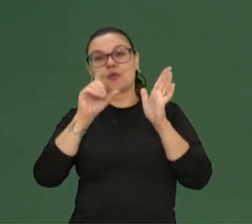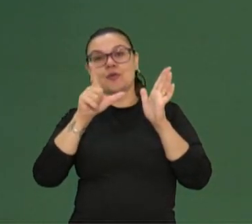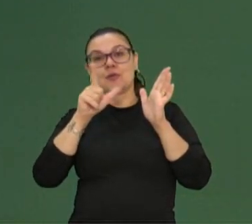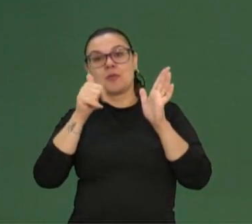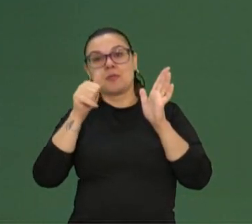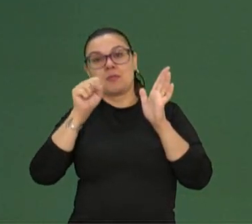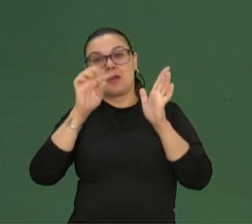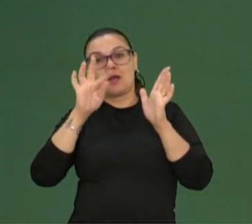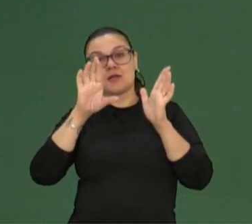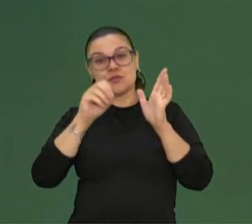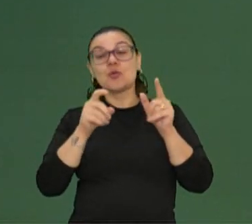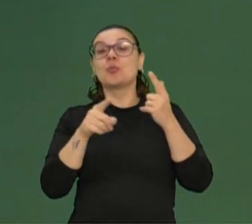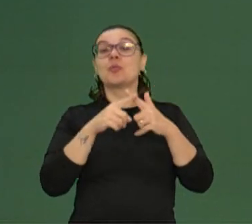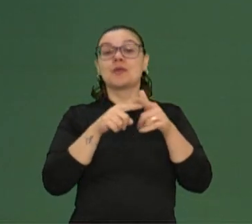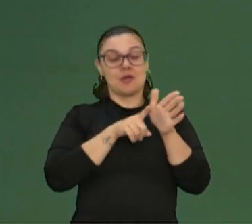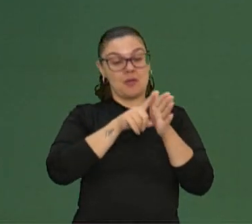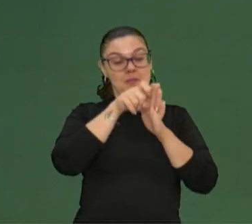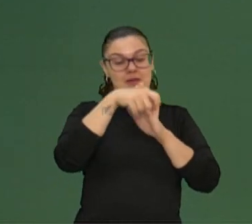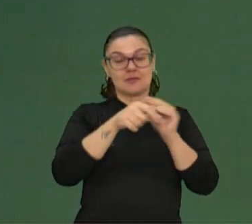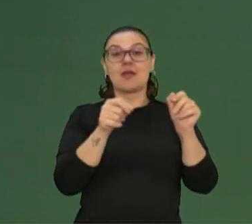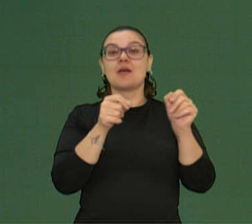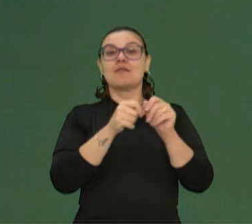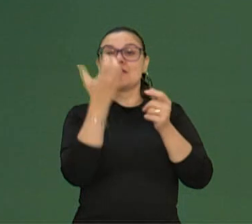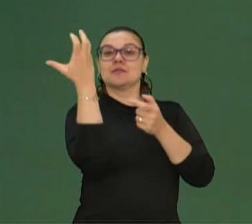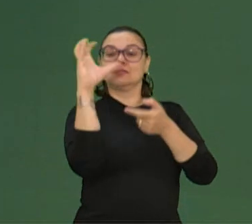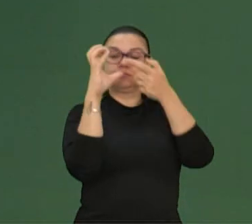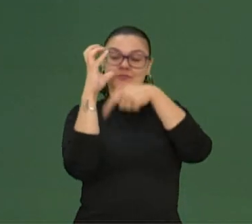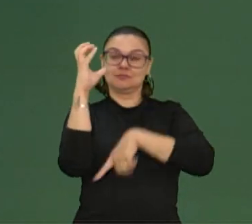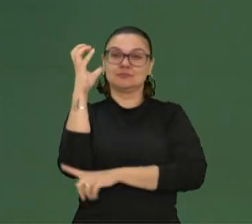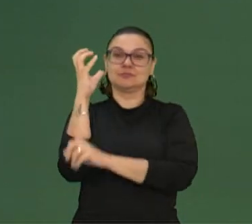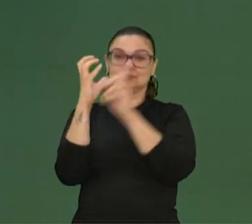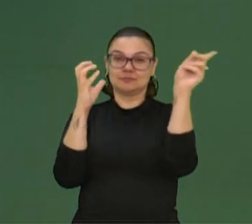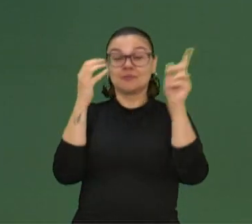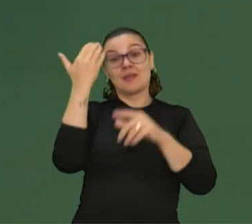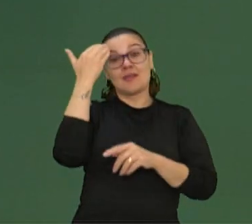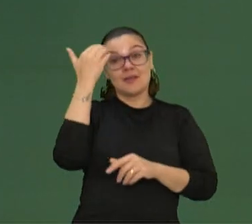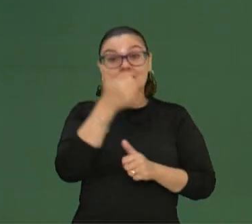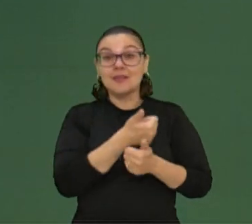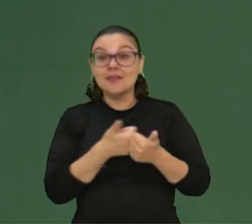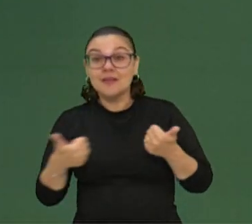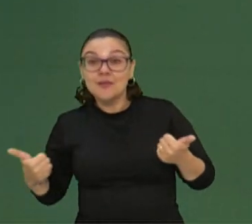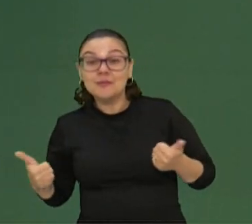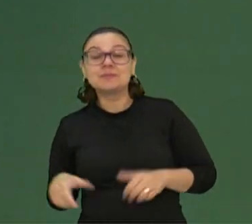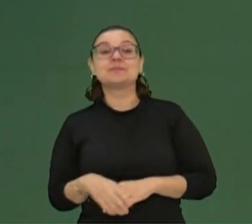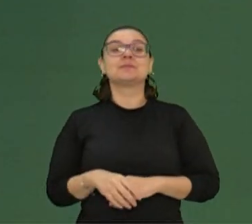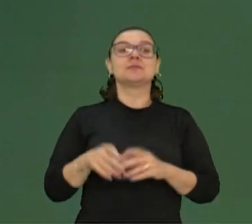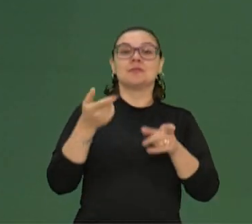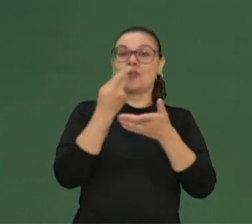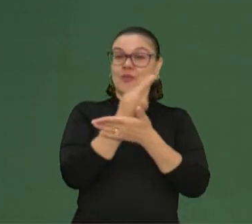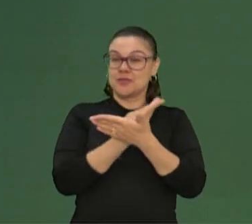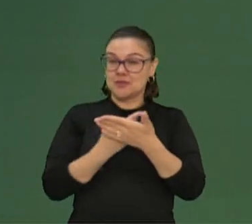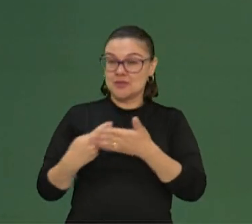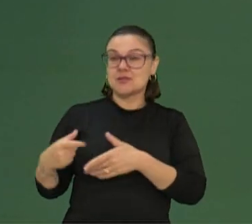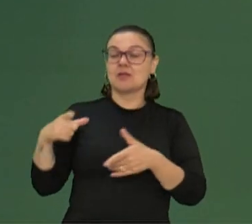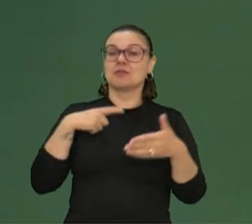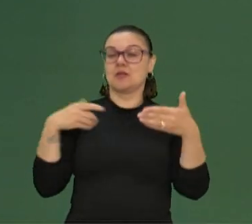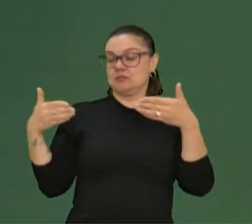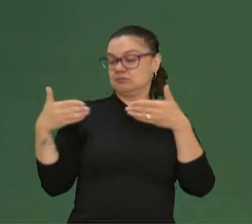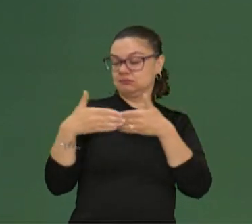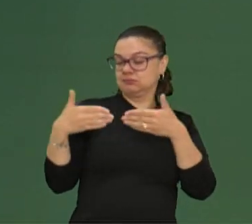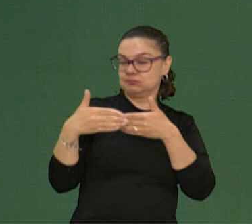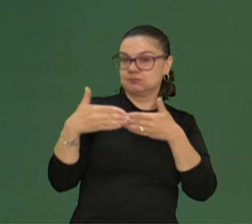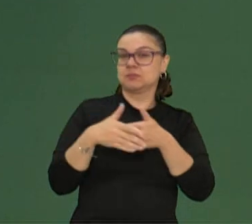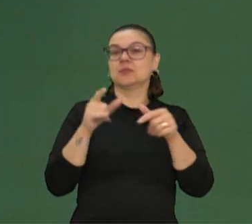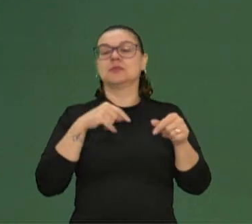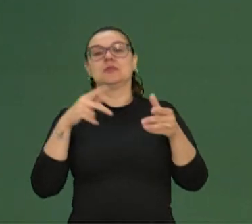bactérias que faziam fotossíntese. Entendeu a ideia? O desenho está aqui para explicar bem. Tem lá no resuminho das trilhas de